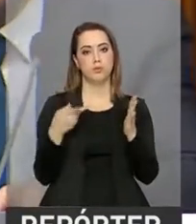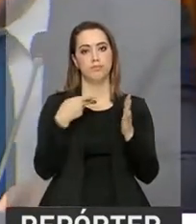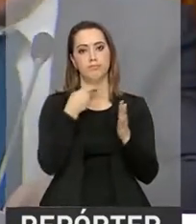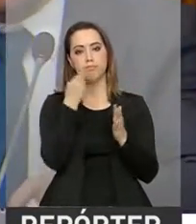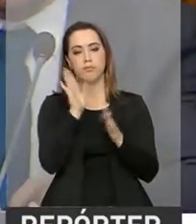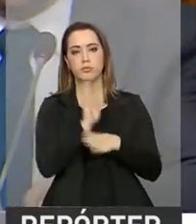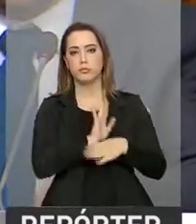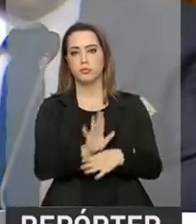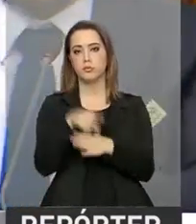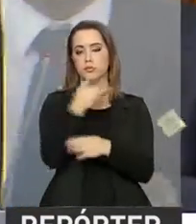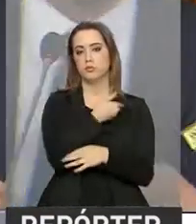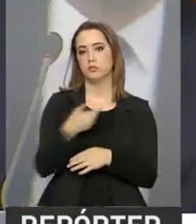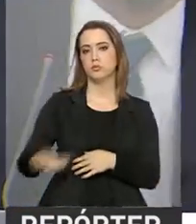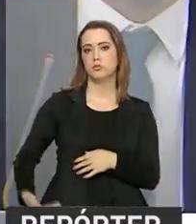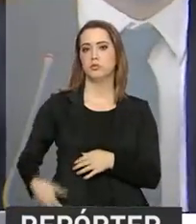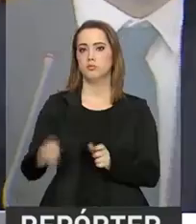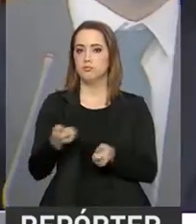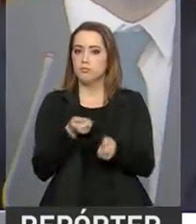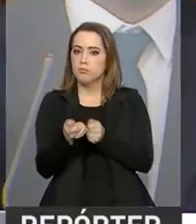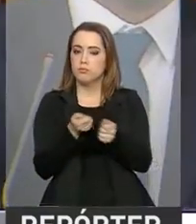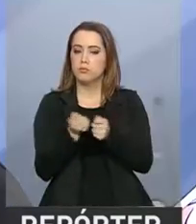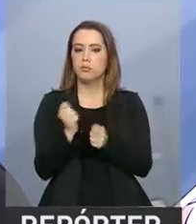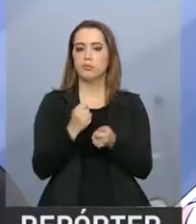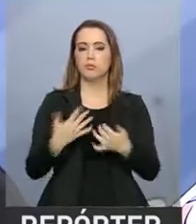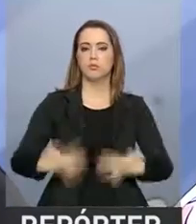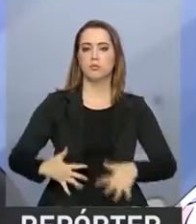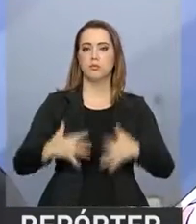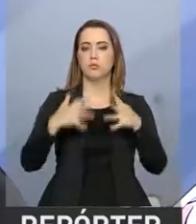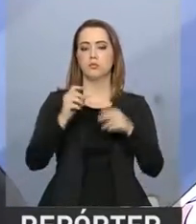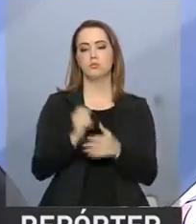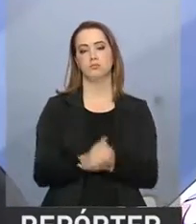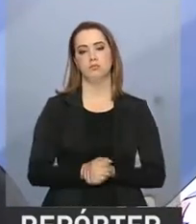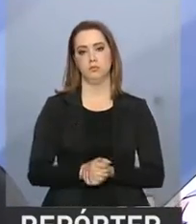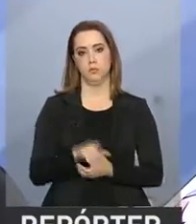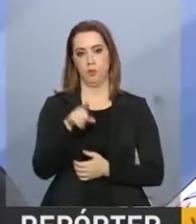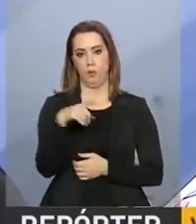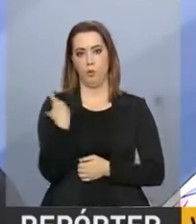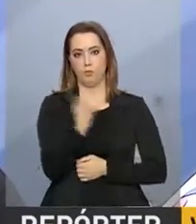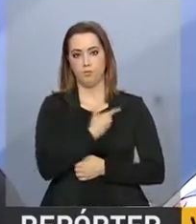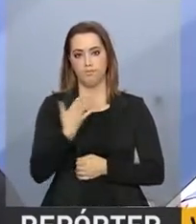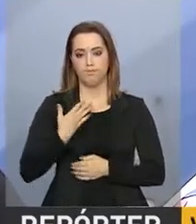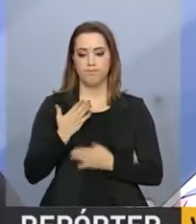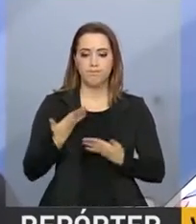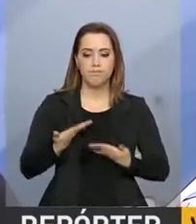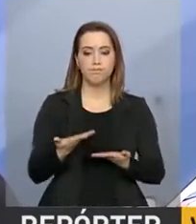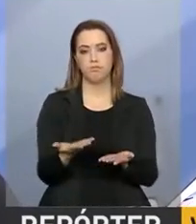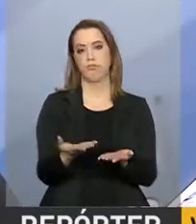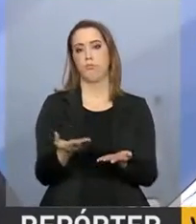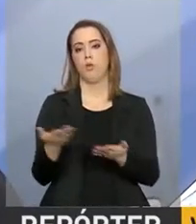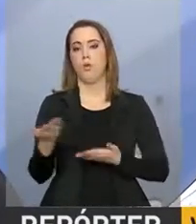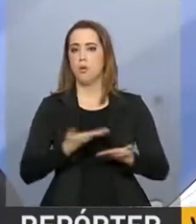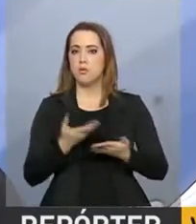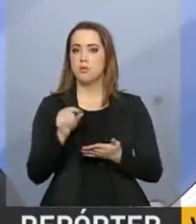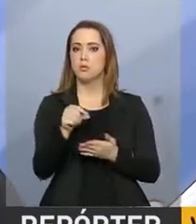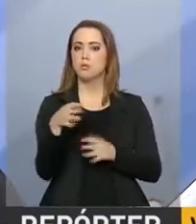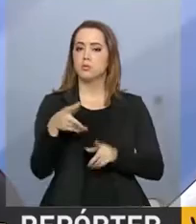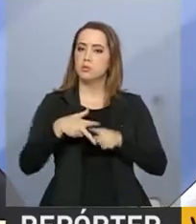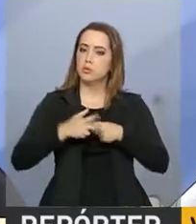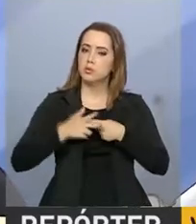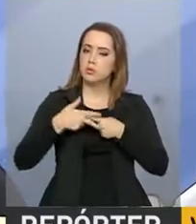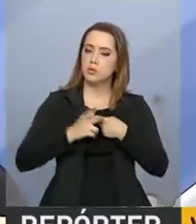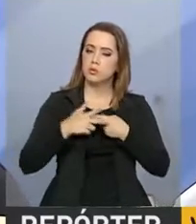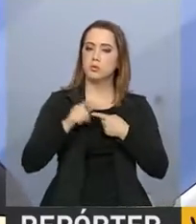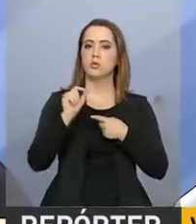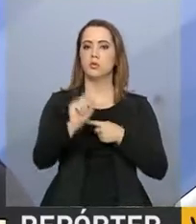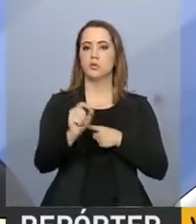dar apoio ao governo para o controle dos gastos. Nos colocar à disposição para o ajuste fiscal. Os tribunais de contas são guardiões da